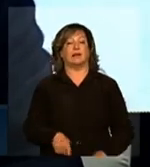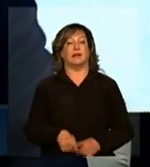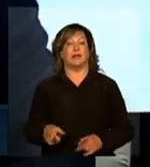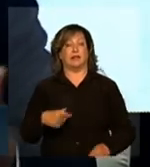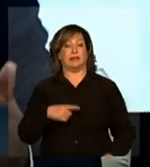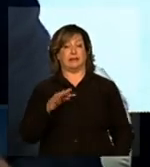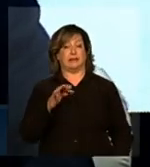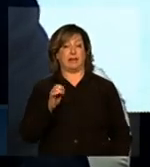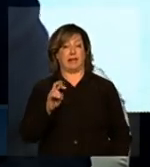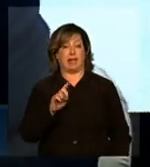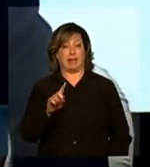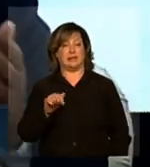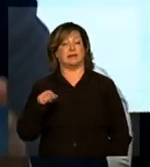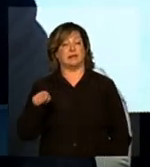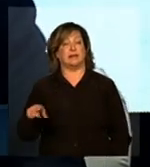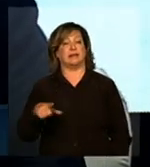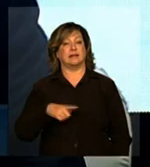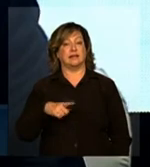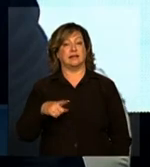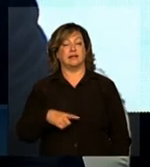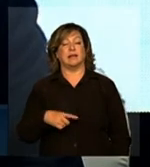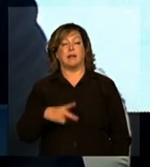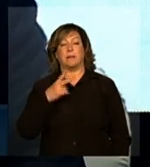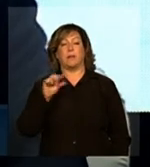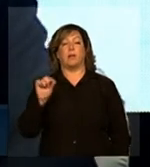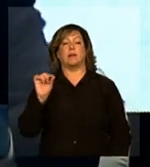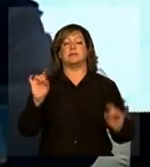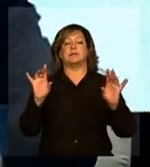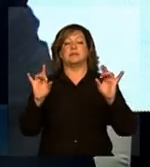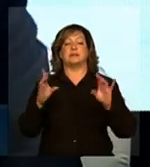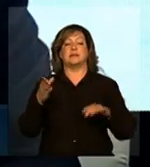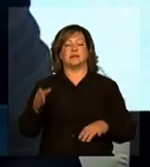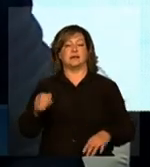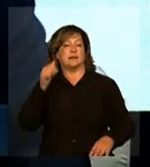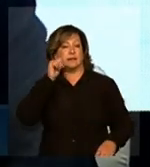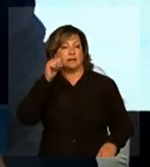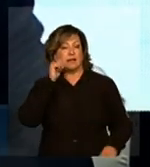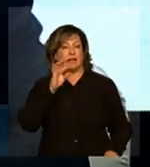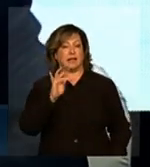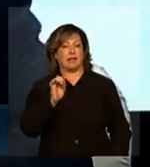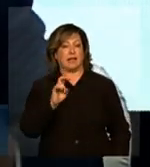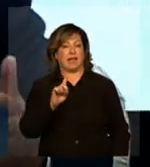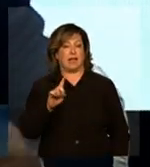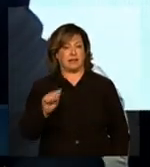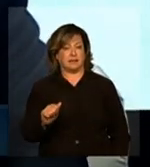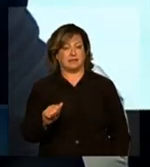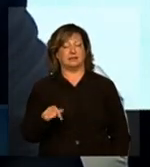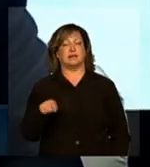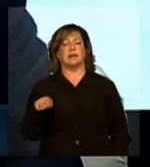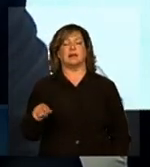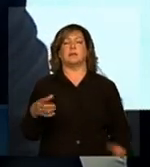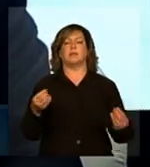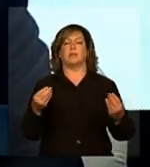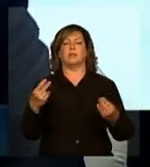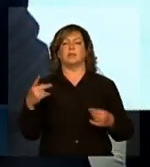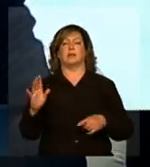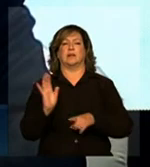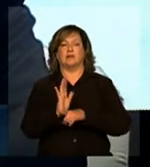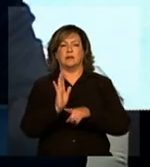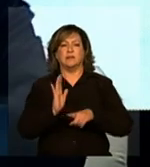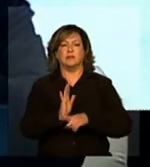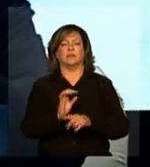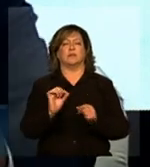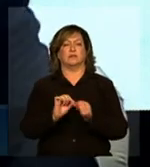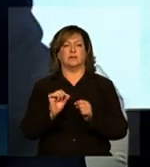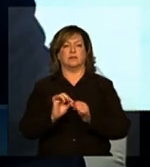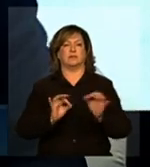tem sido, durante o governo Lula, uma espécie de coringa. E tinha, né, muito do seu apoio à